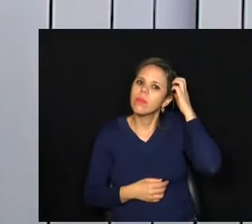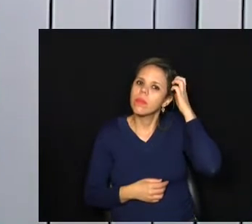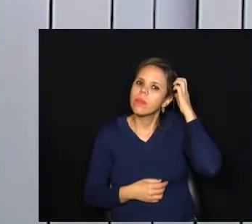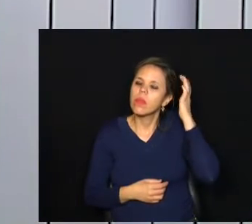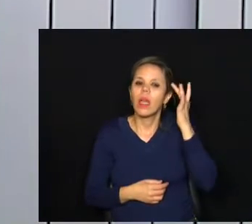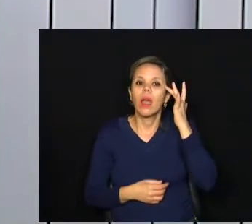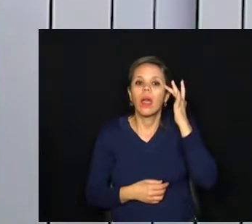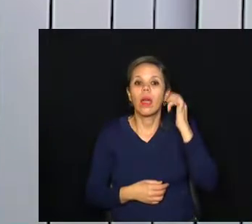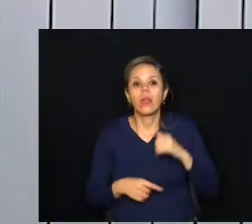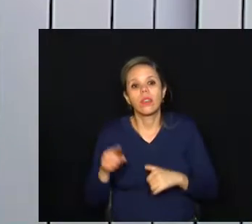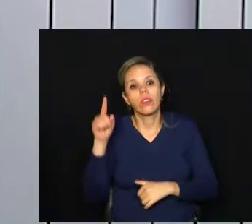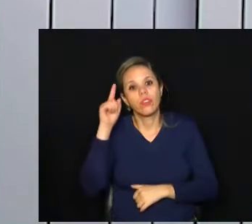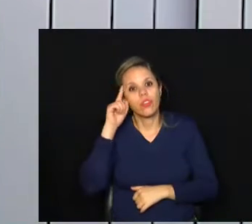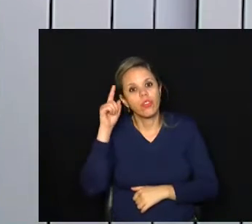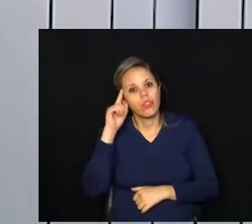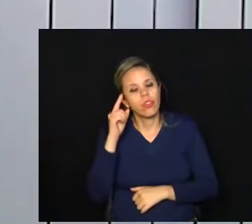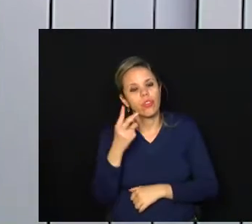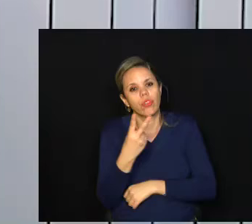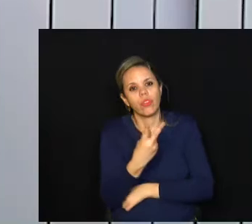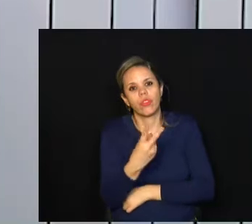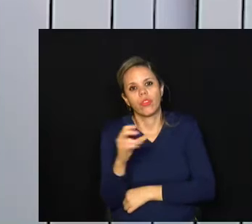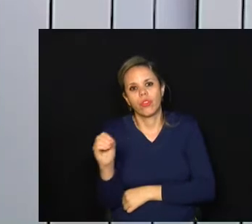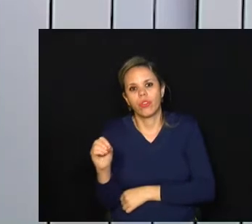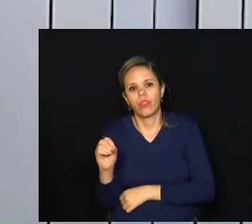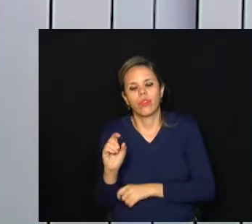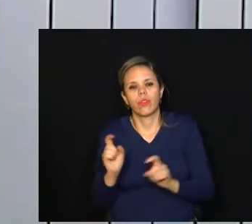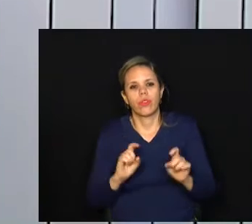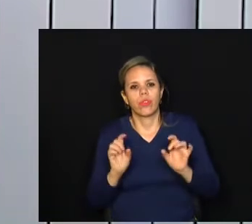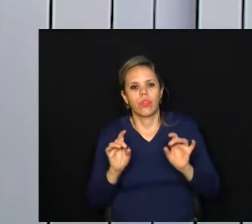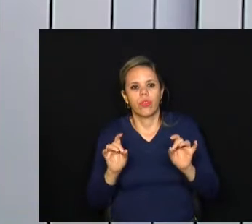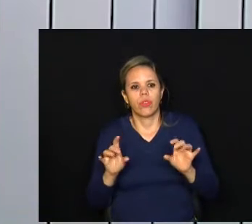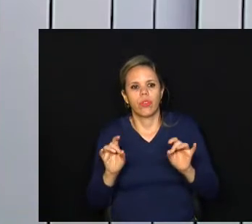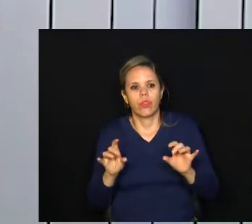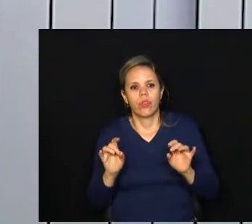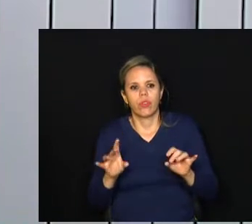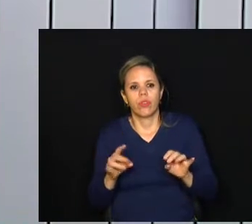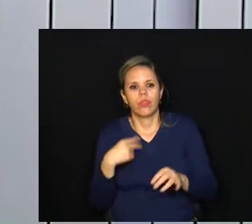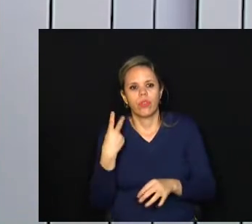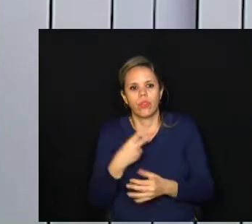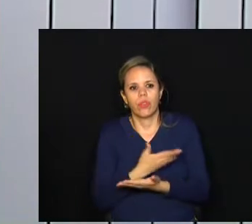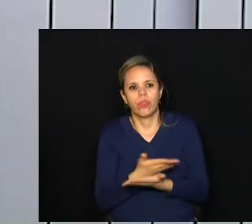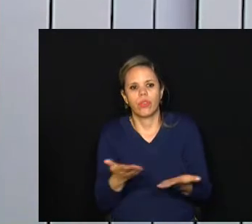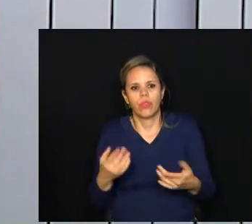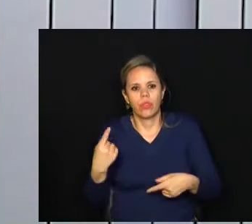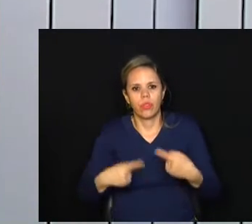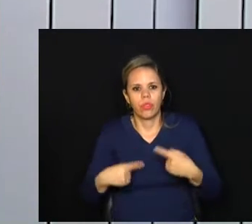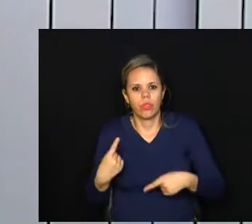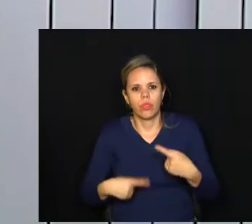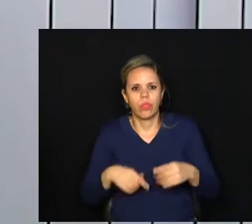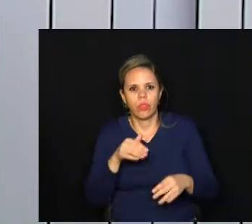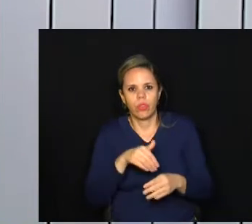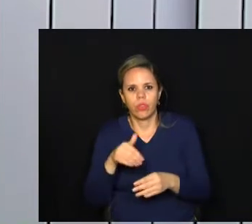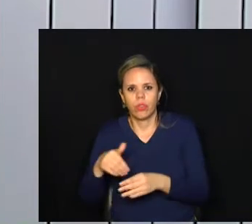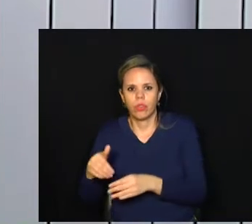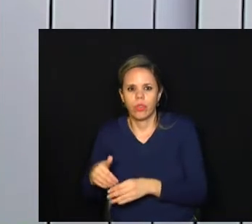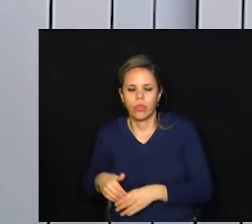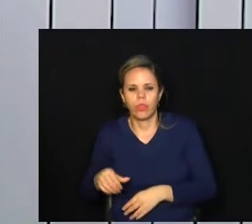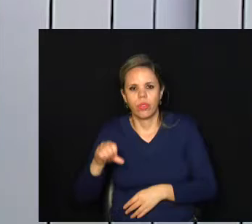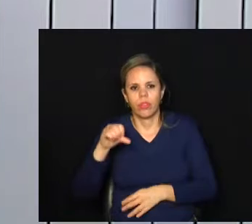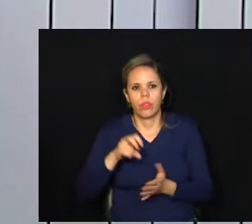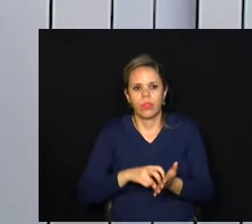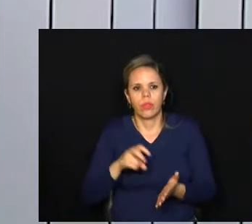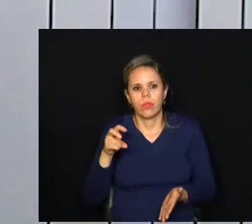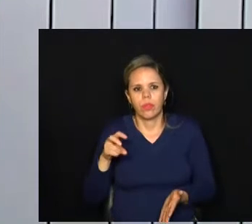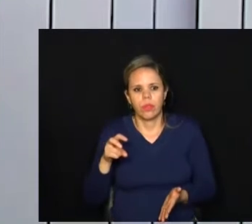amanhã é dia da 20ª reunião extraordinária. Os vereadores vão discutir e votar a partir das 9 horas